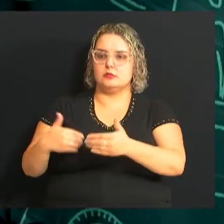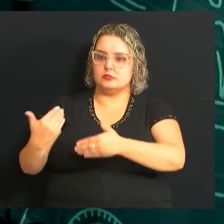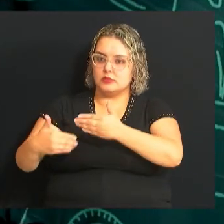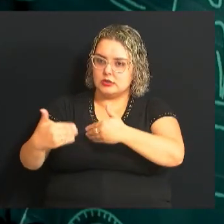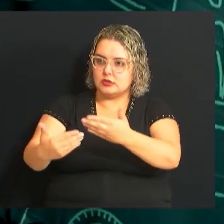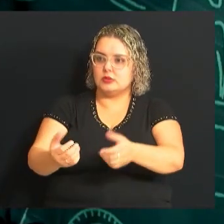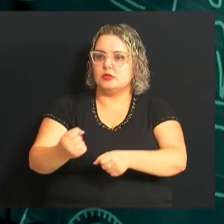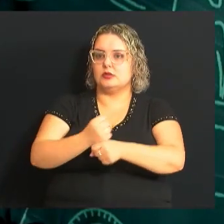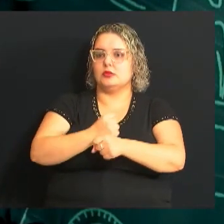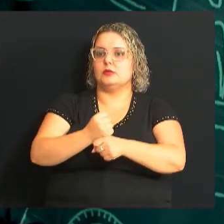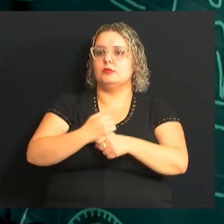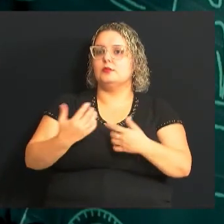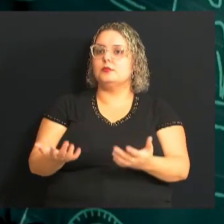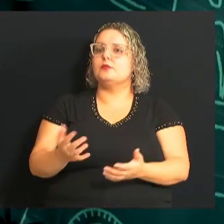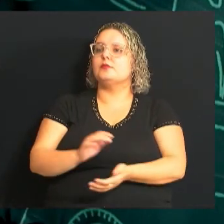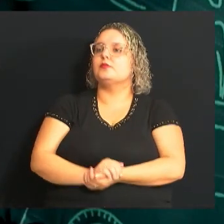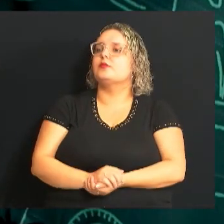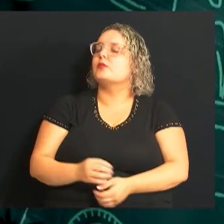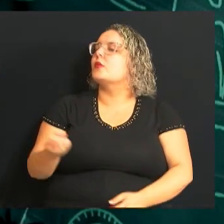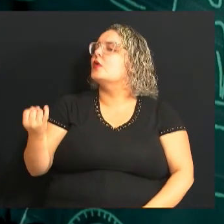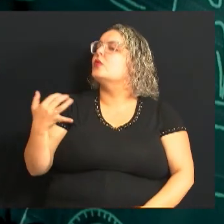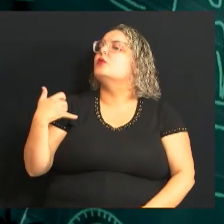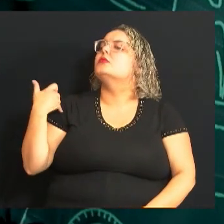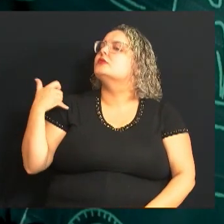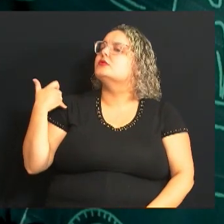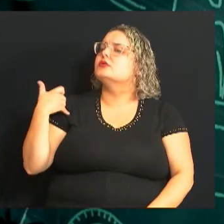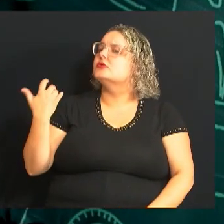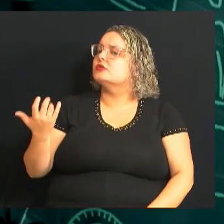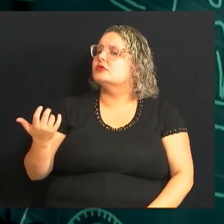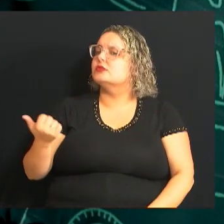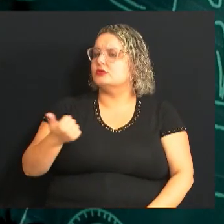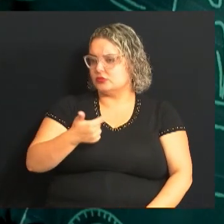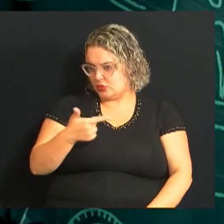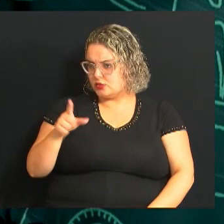ano. Quantos anos tem esses alunos? 12, né?